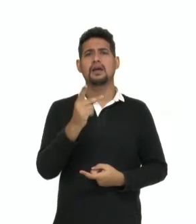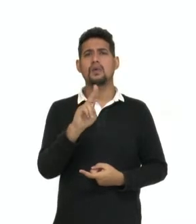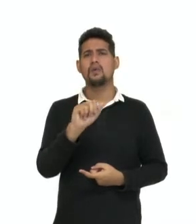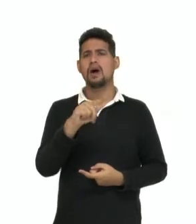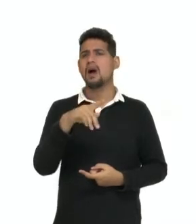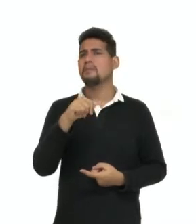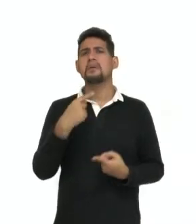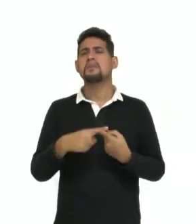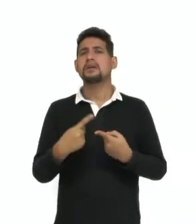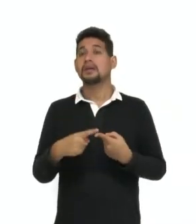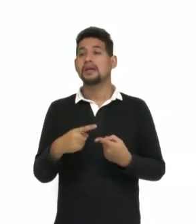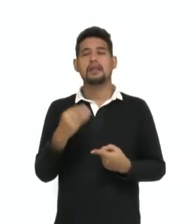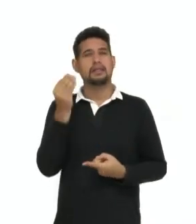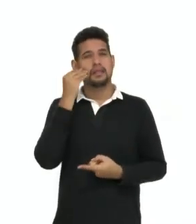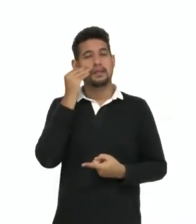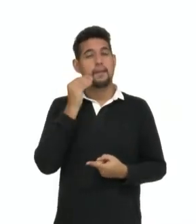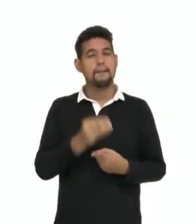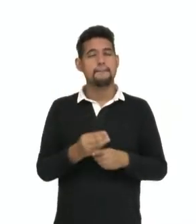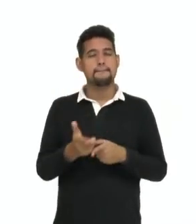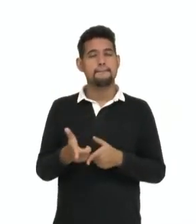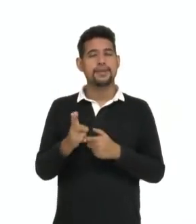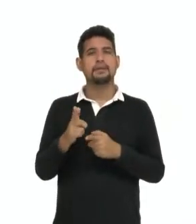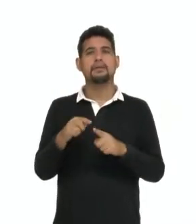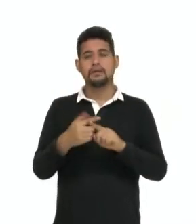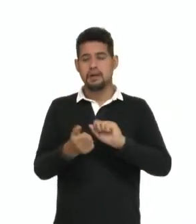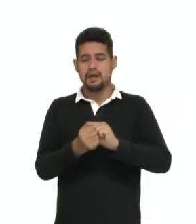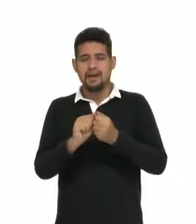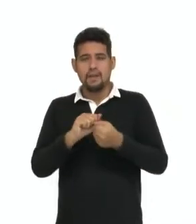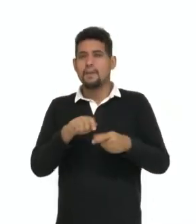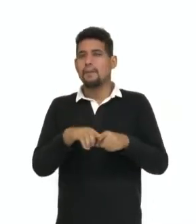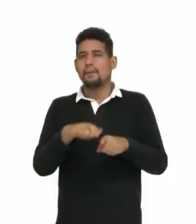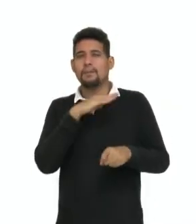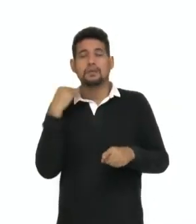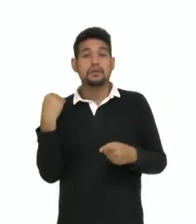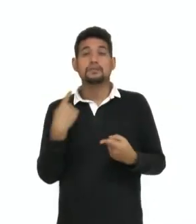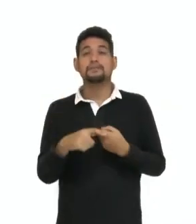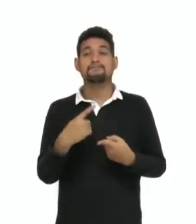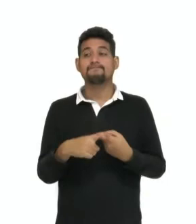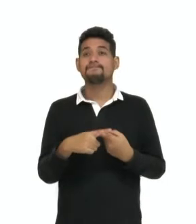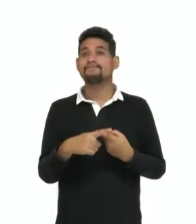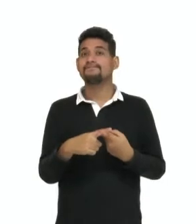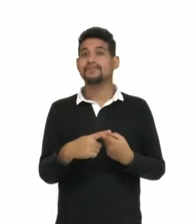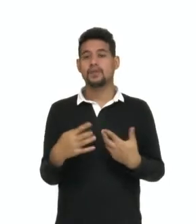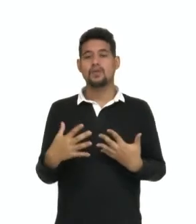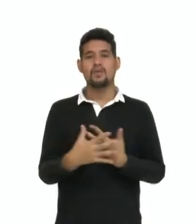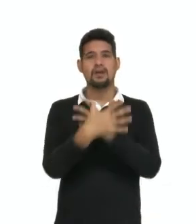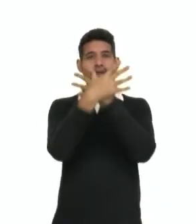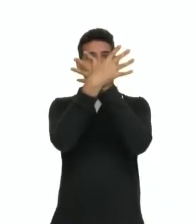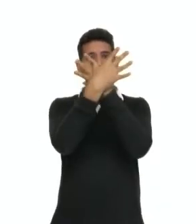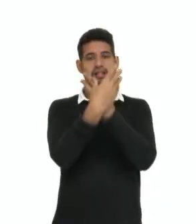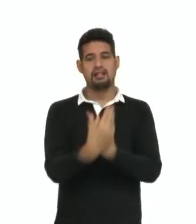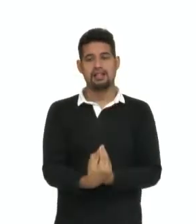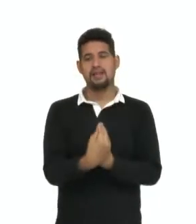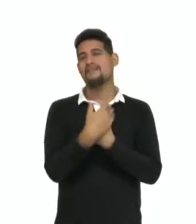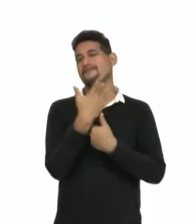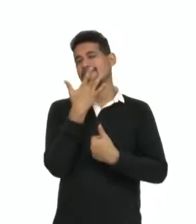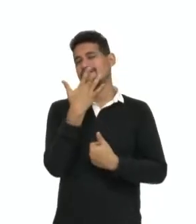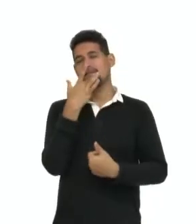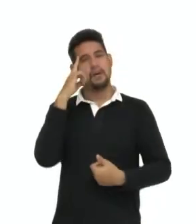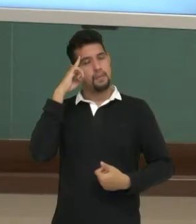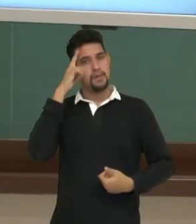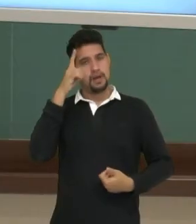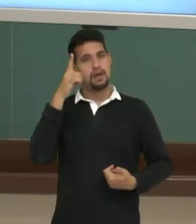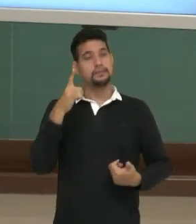Pizarro decidiu executar Atahualpa, pois assim desestruturaria o Império Inca e seria mais fácil